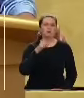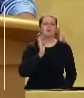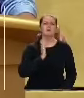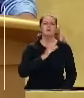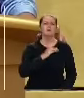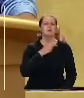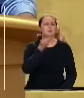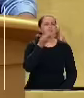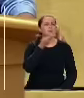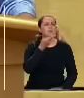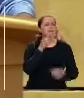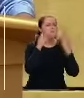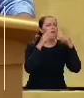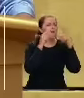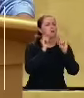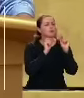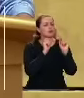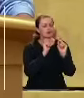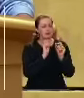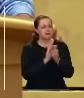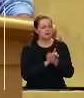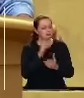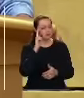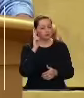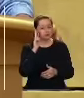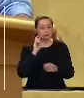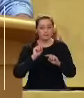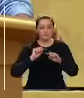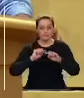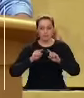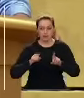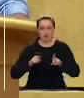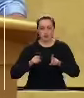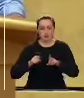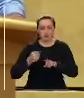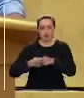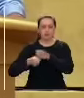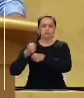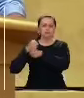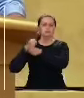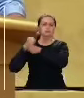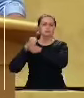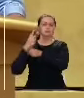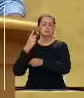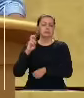aconteceu há 15 anos atrás no casamento, ela fecha a cara.